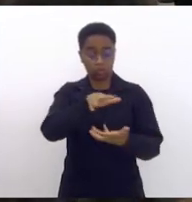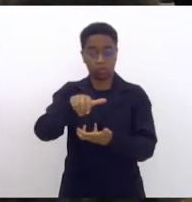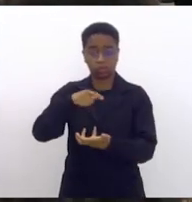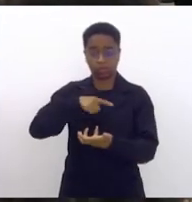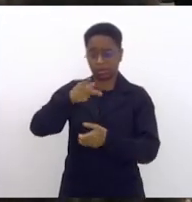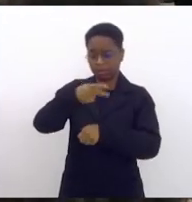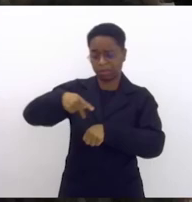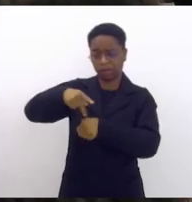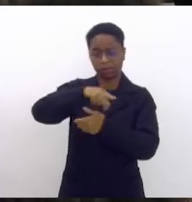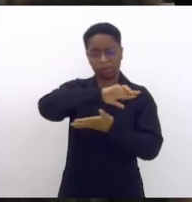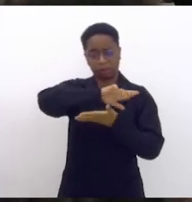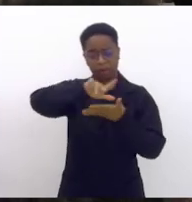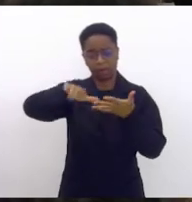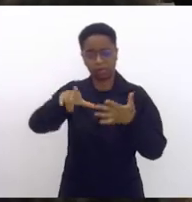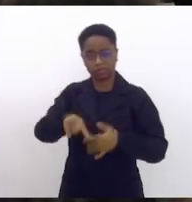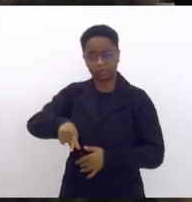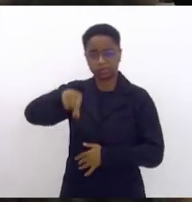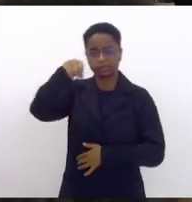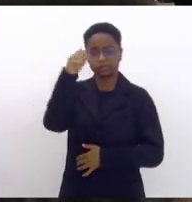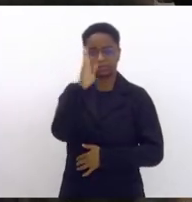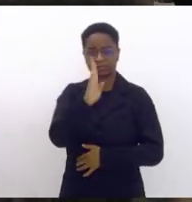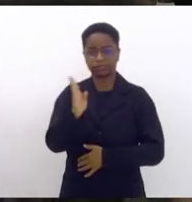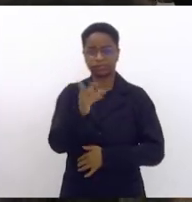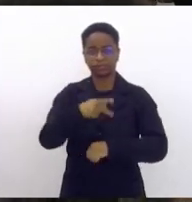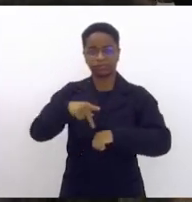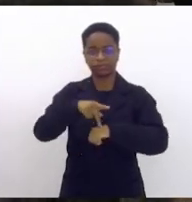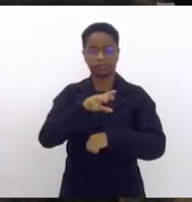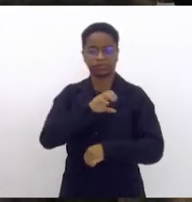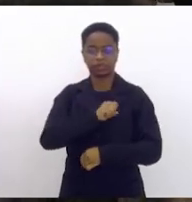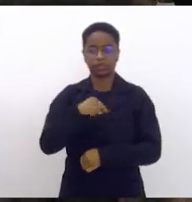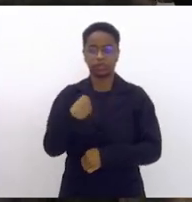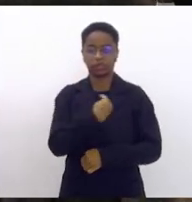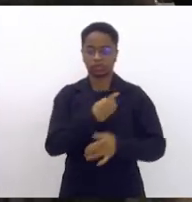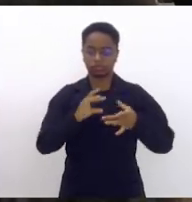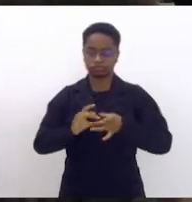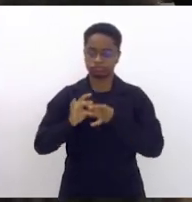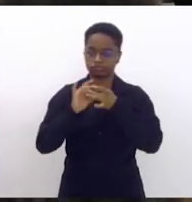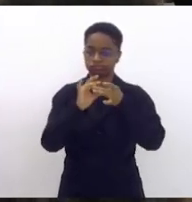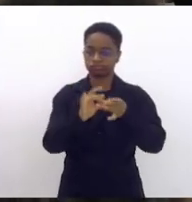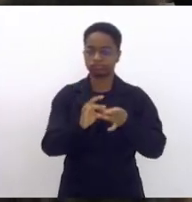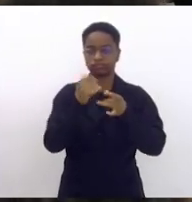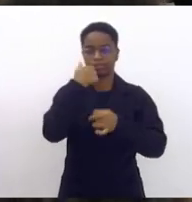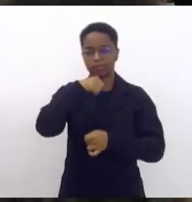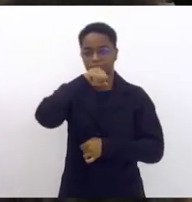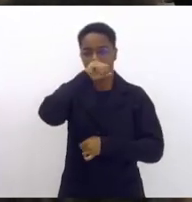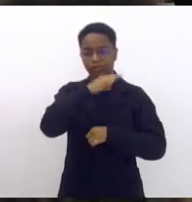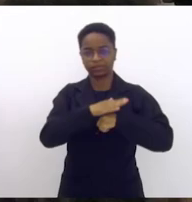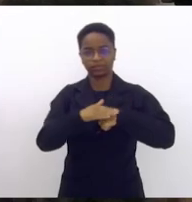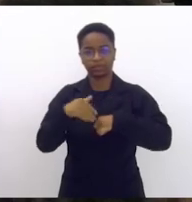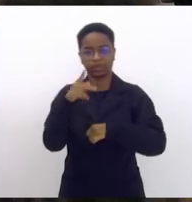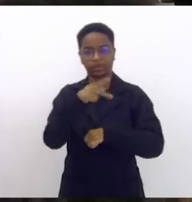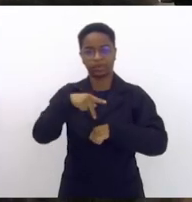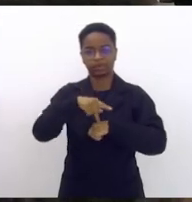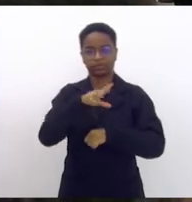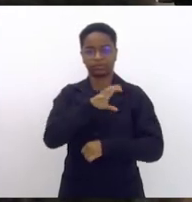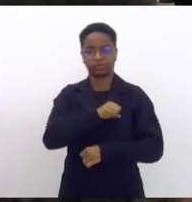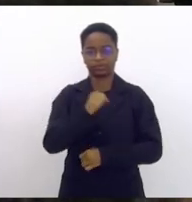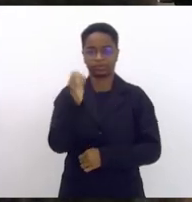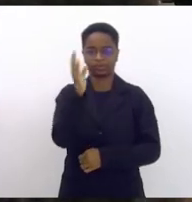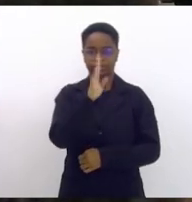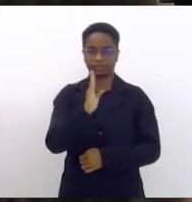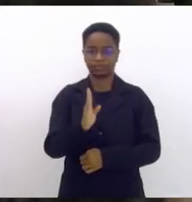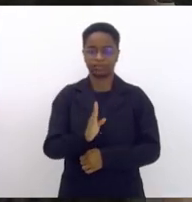entre outras milas do Brasil a pátria amada dos filhos desses soles mães Gentil Patri